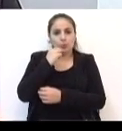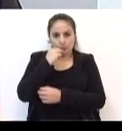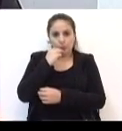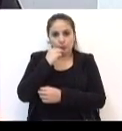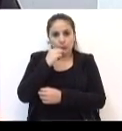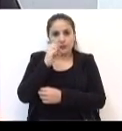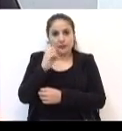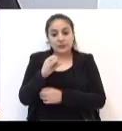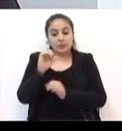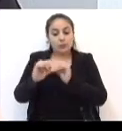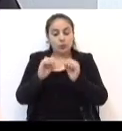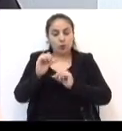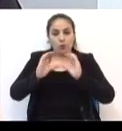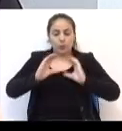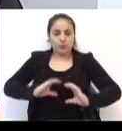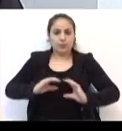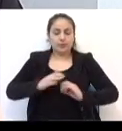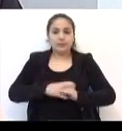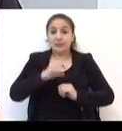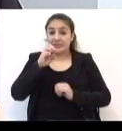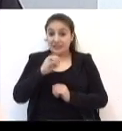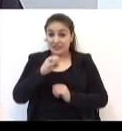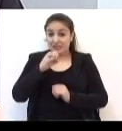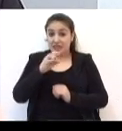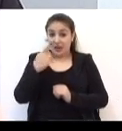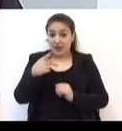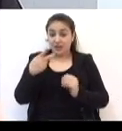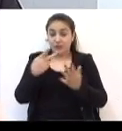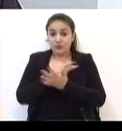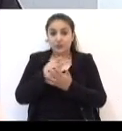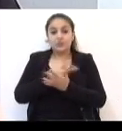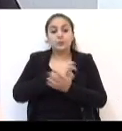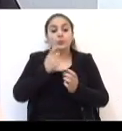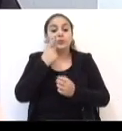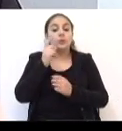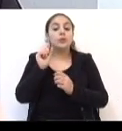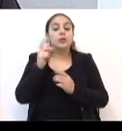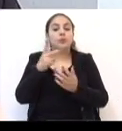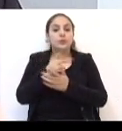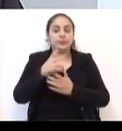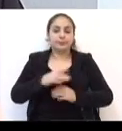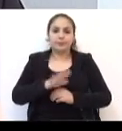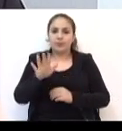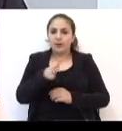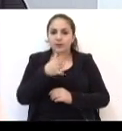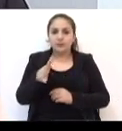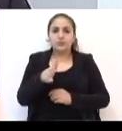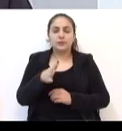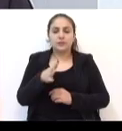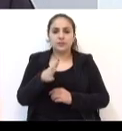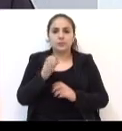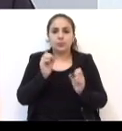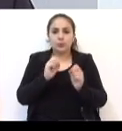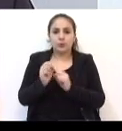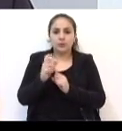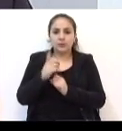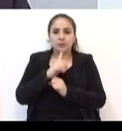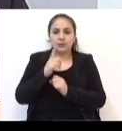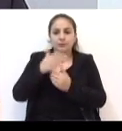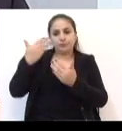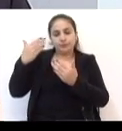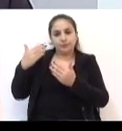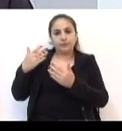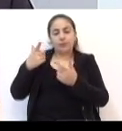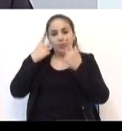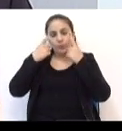mudou a sua atitude, seu comportamento. Se isso ocorreu, tem que verificar o que está acontecendo. Às vezes, por trás disso está realmente uma